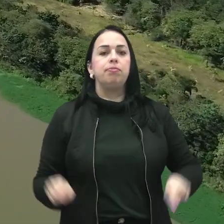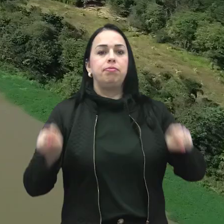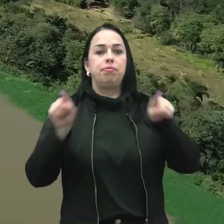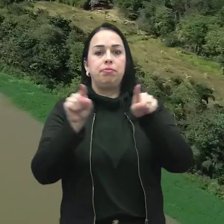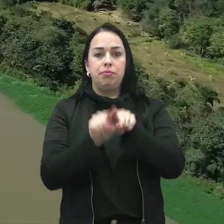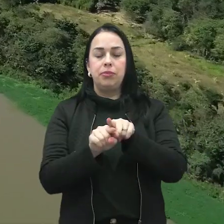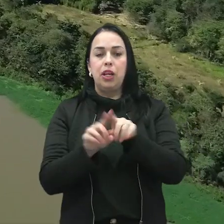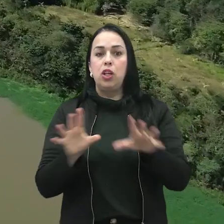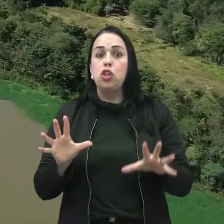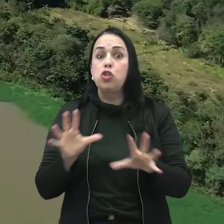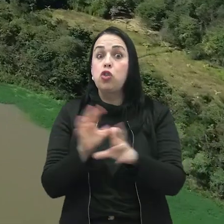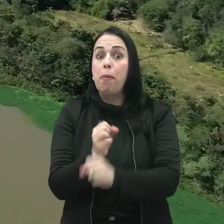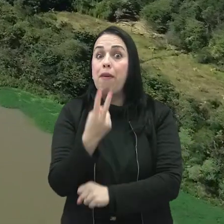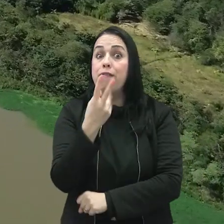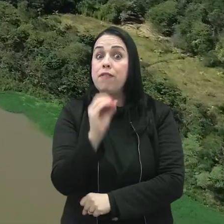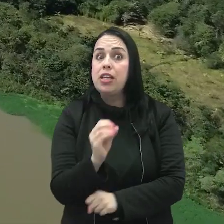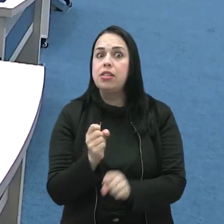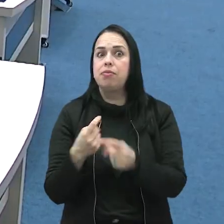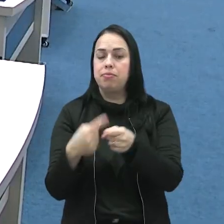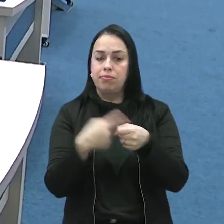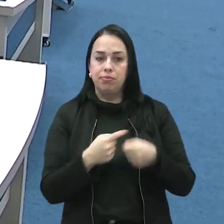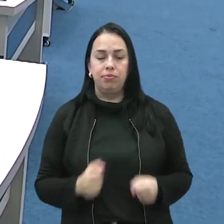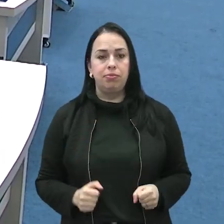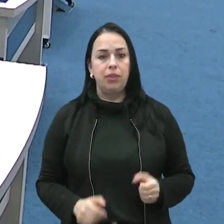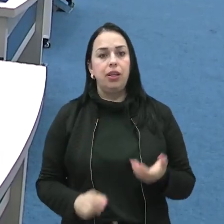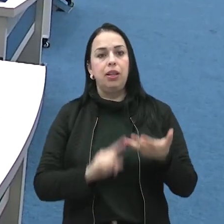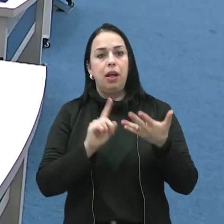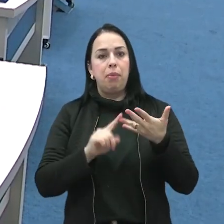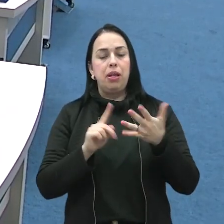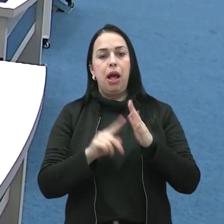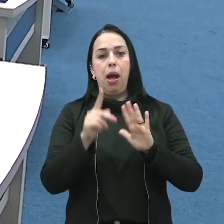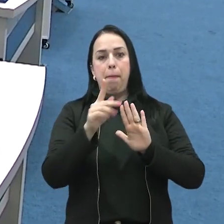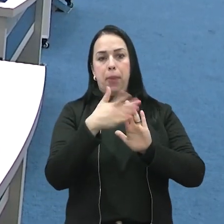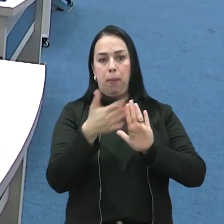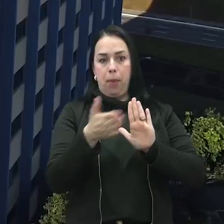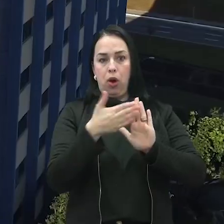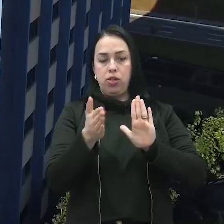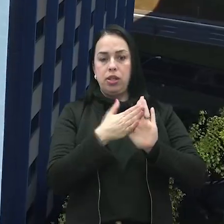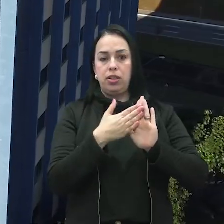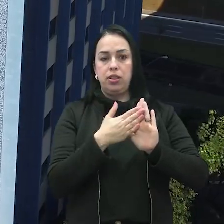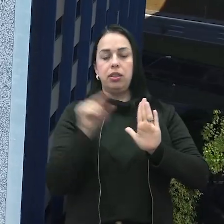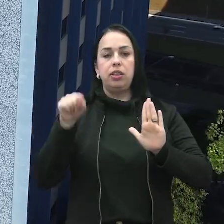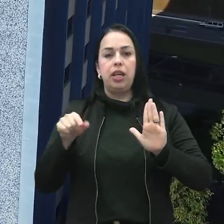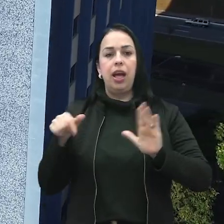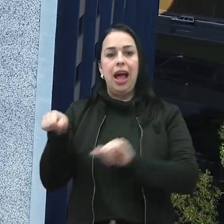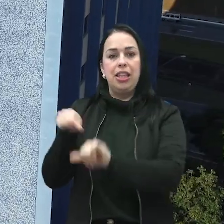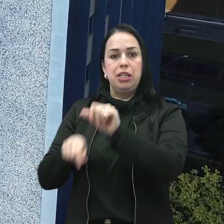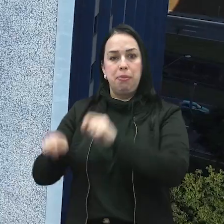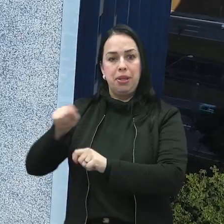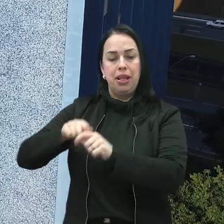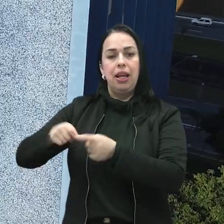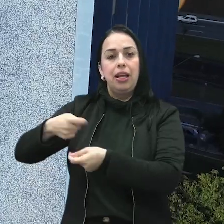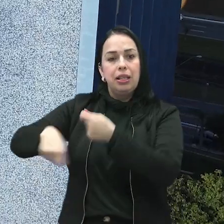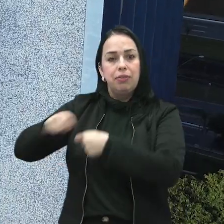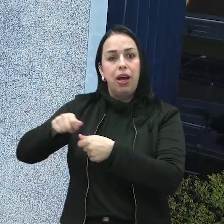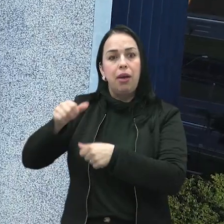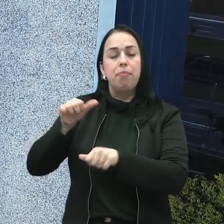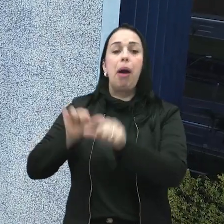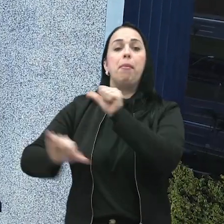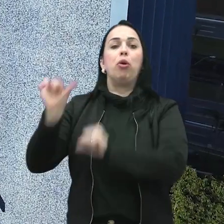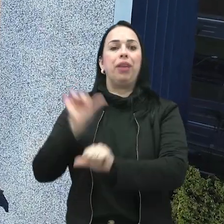consórcio formado por mais de 20 municípios. Também foram aprovadas propostas que tratam da reestruturação administrativa da